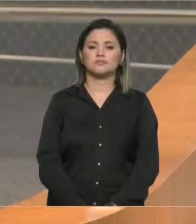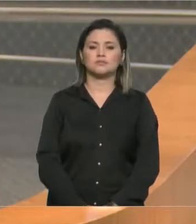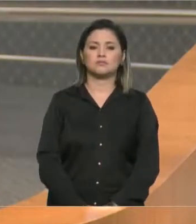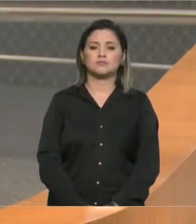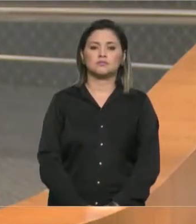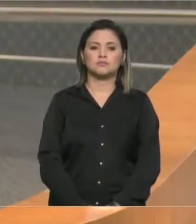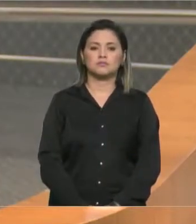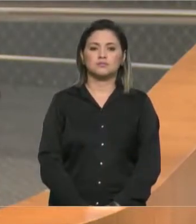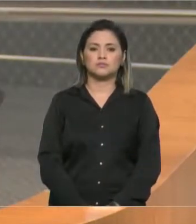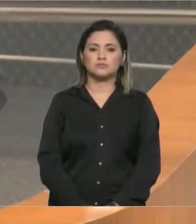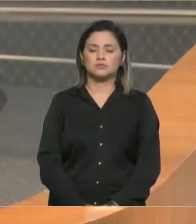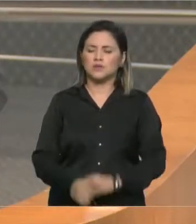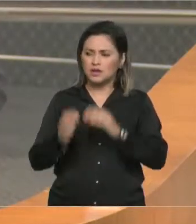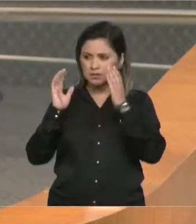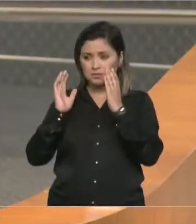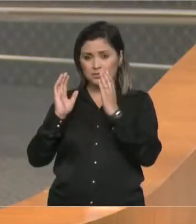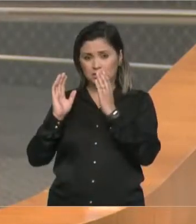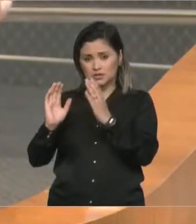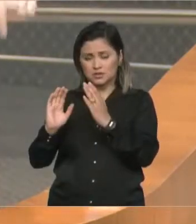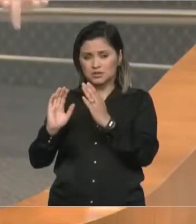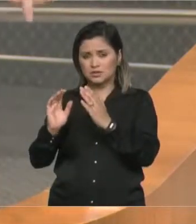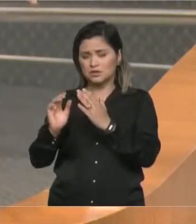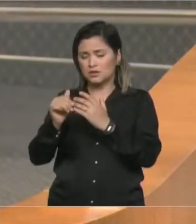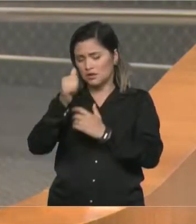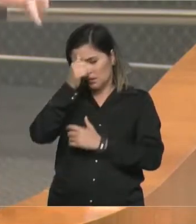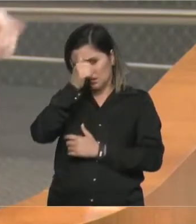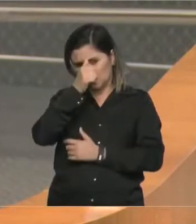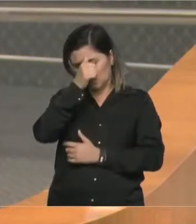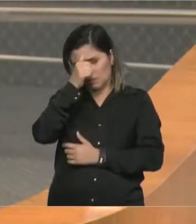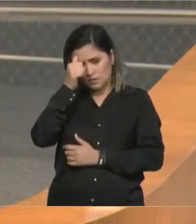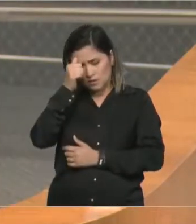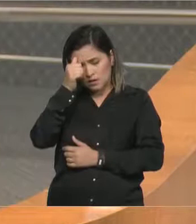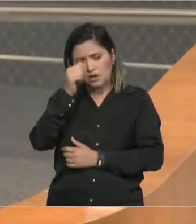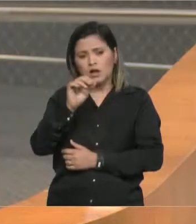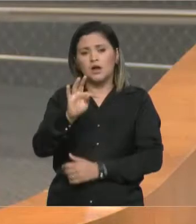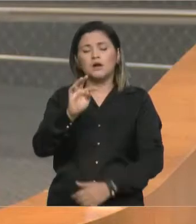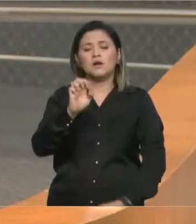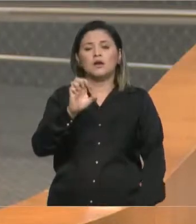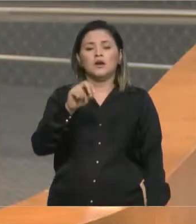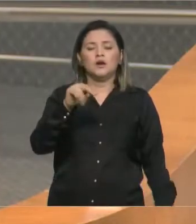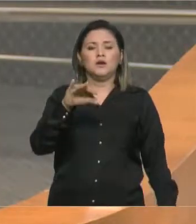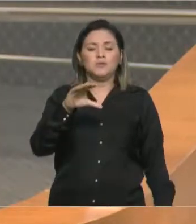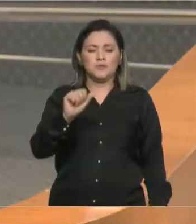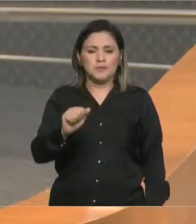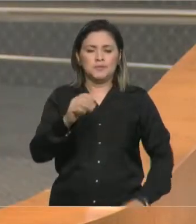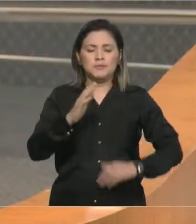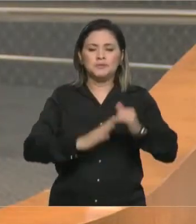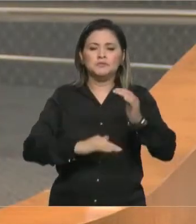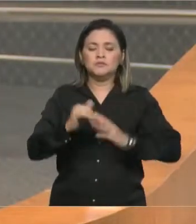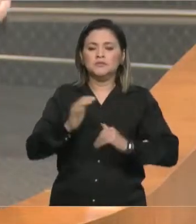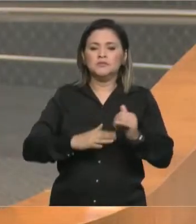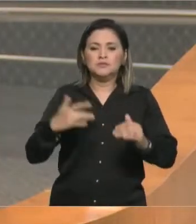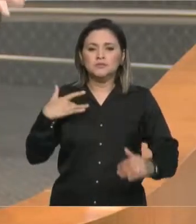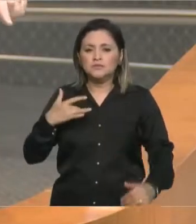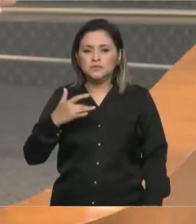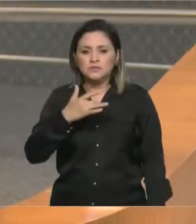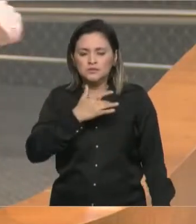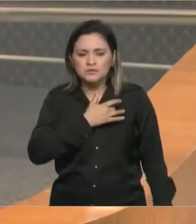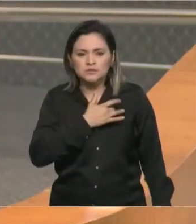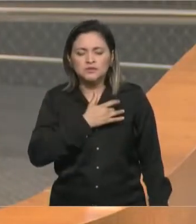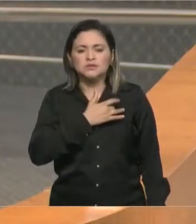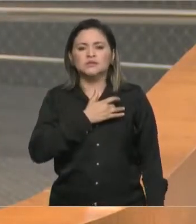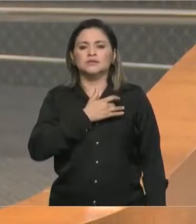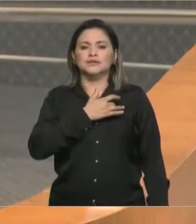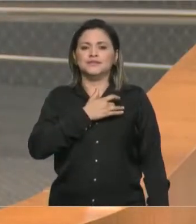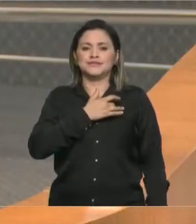mas das enfermeiras, das técnicas de enfermagem, dos profissionais de saúde, dos motoristas, das